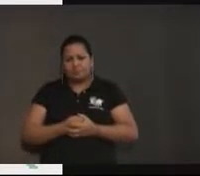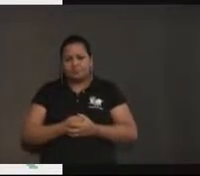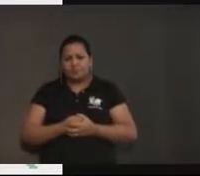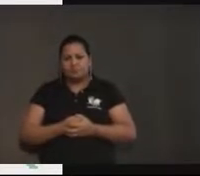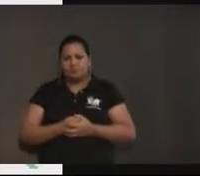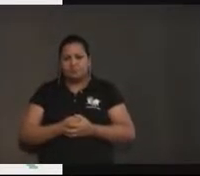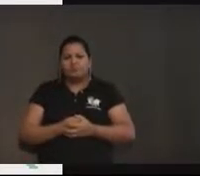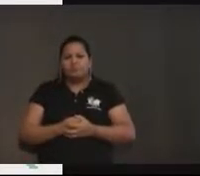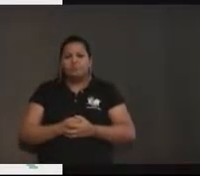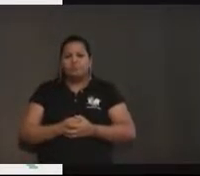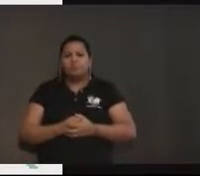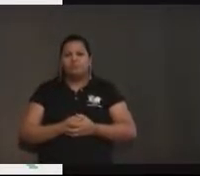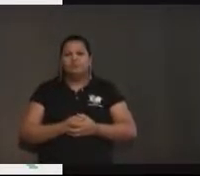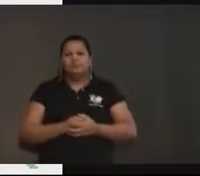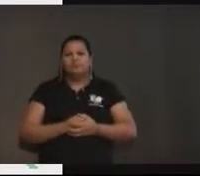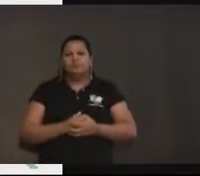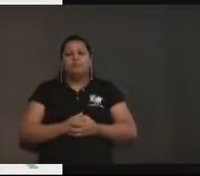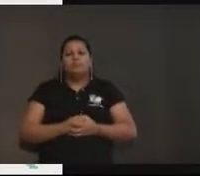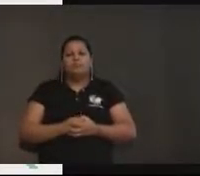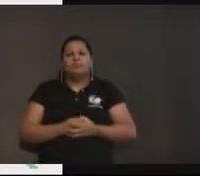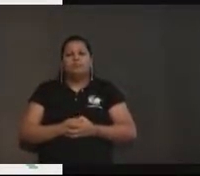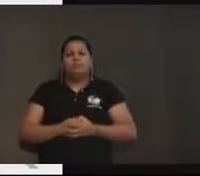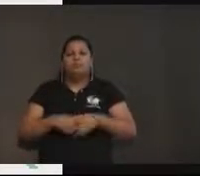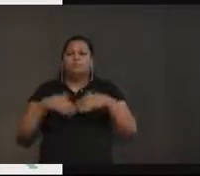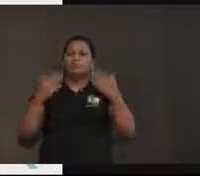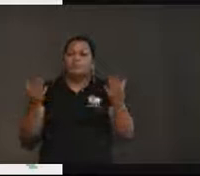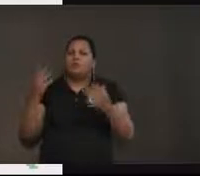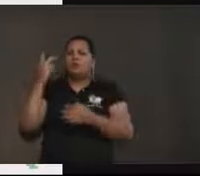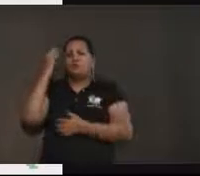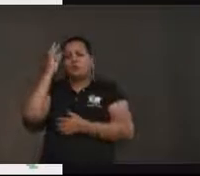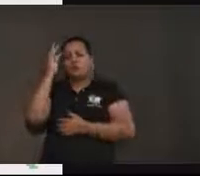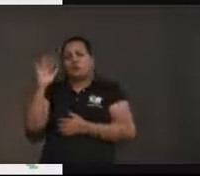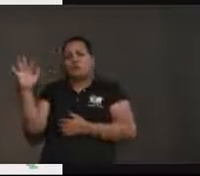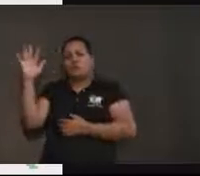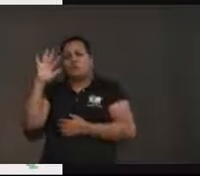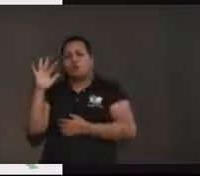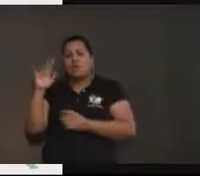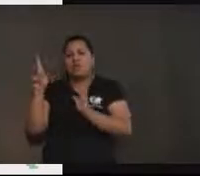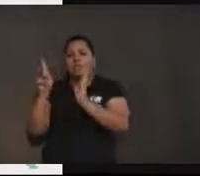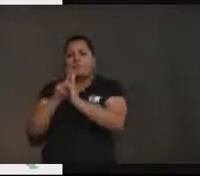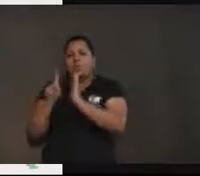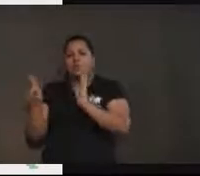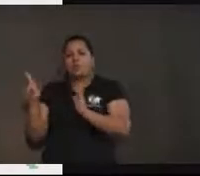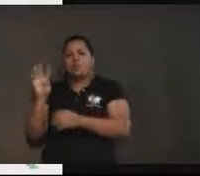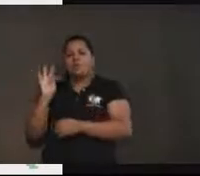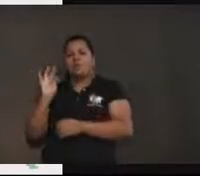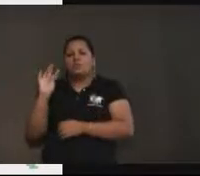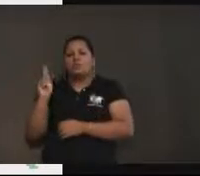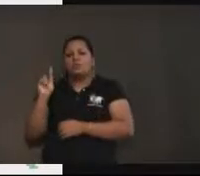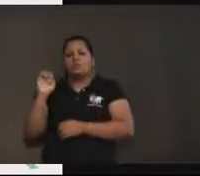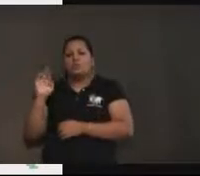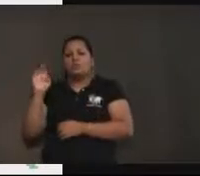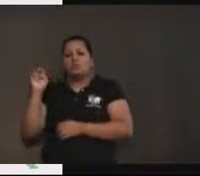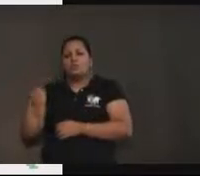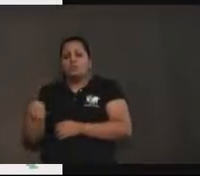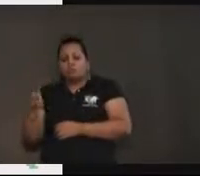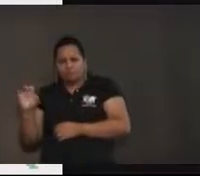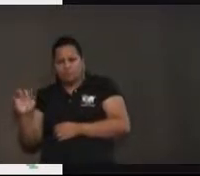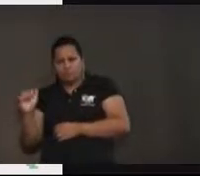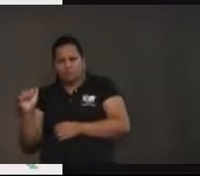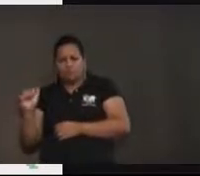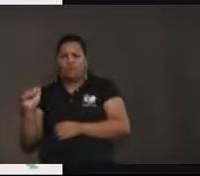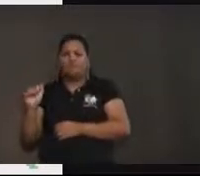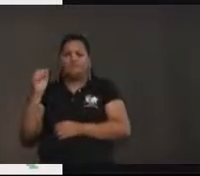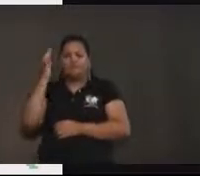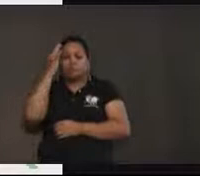para frente seja a satisfazendo as hipóteses do lema se satisfaz a condição do pastor montanha ou do